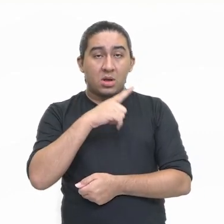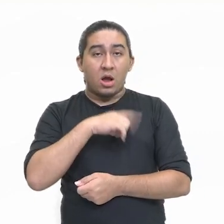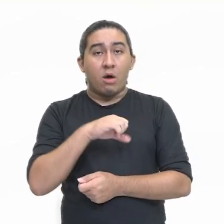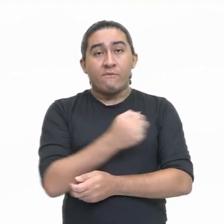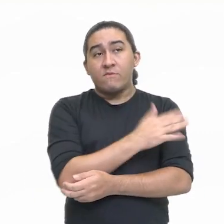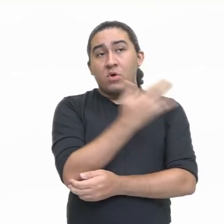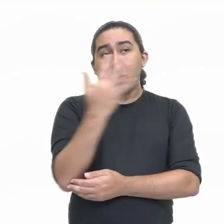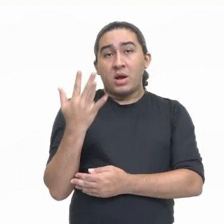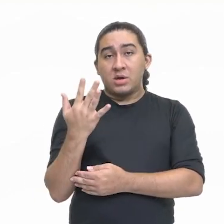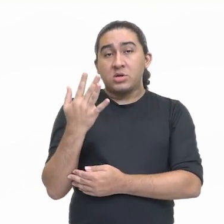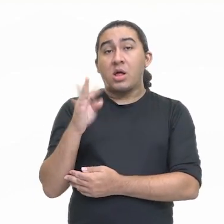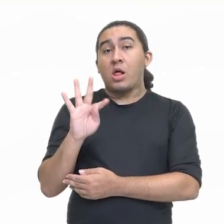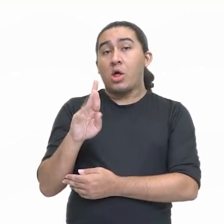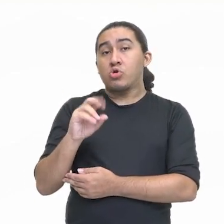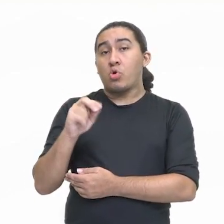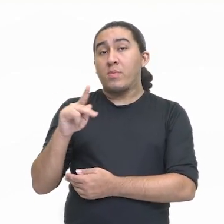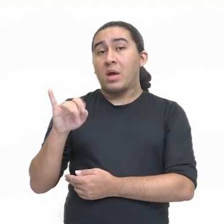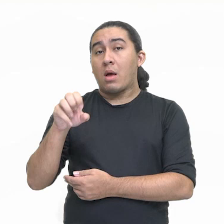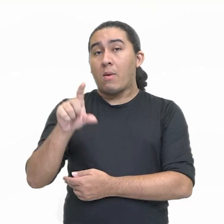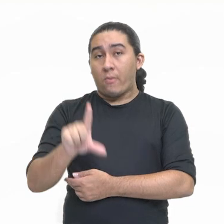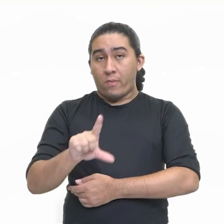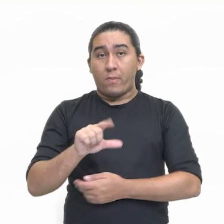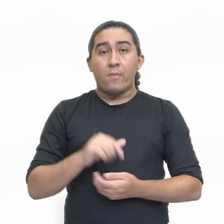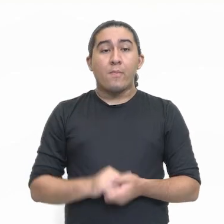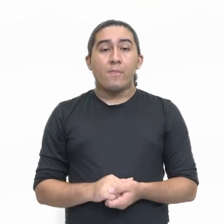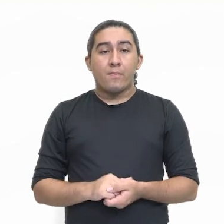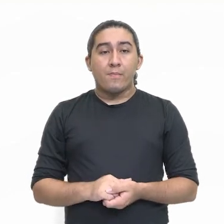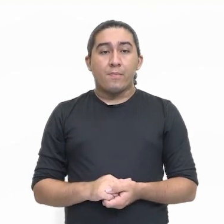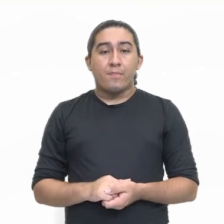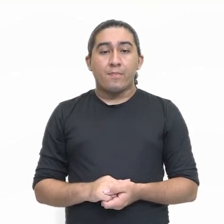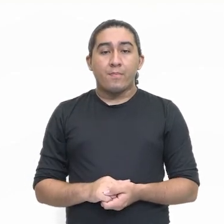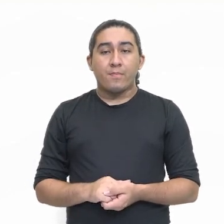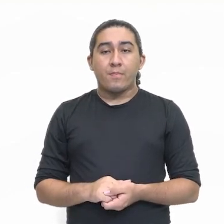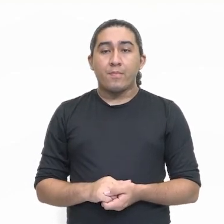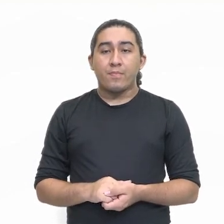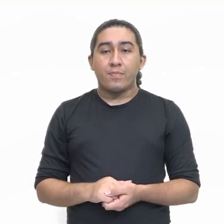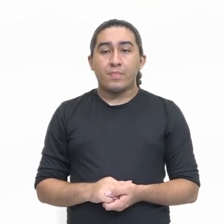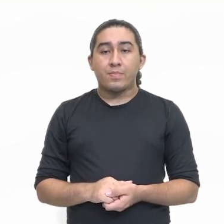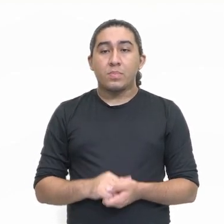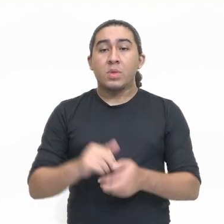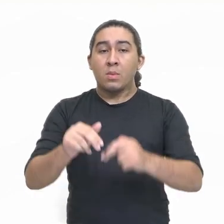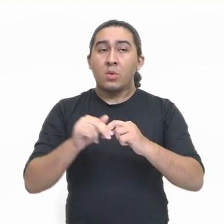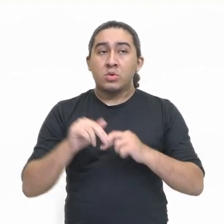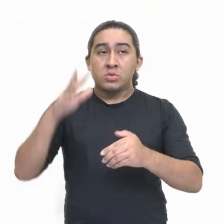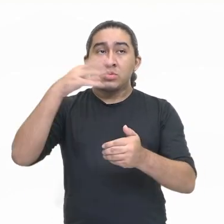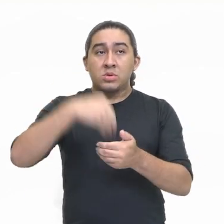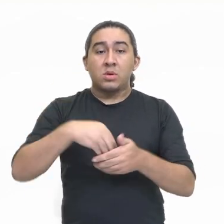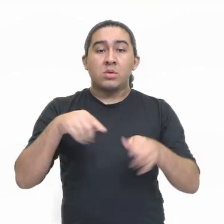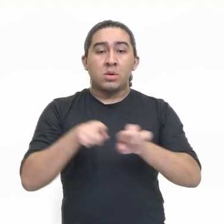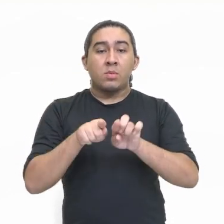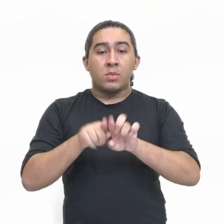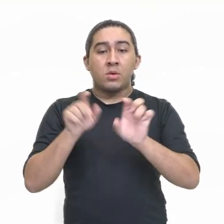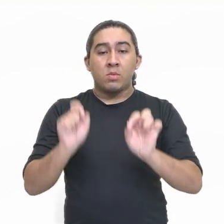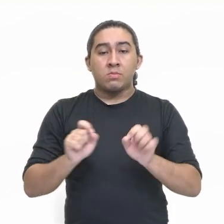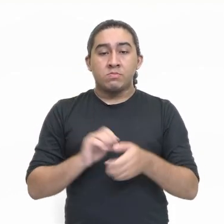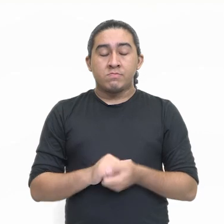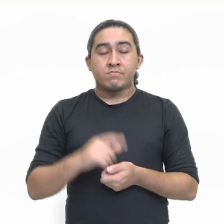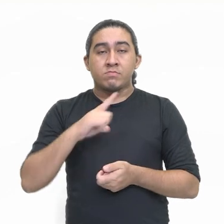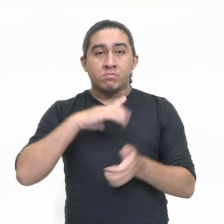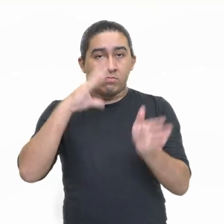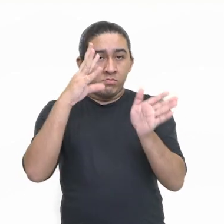tropical e dentro do Brasil nessa floresta tropical nós temos a